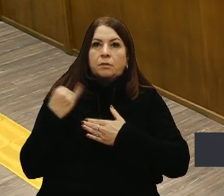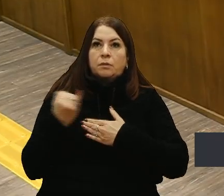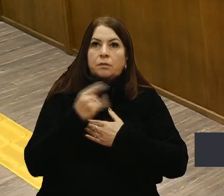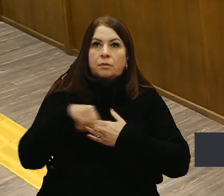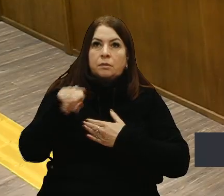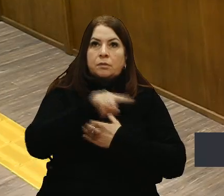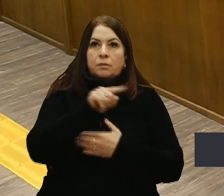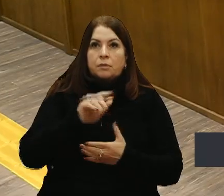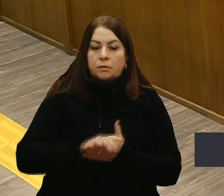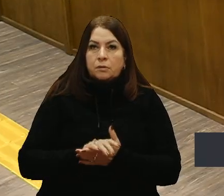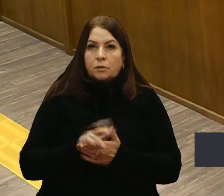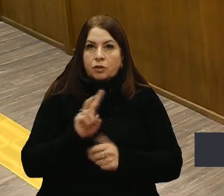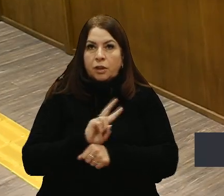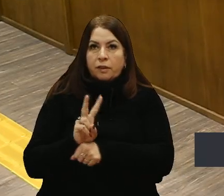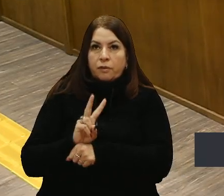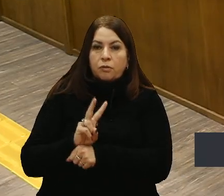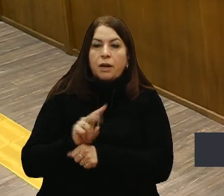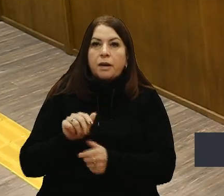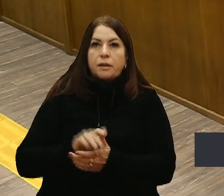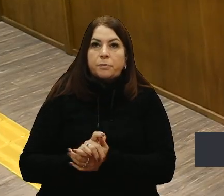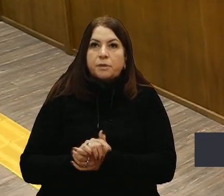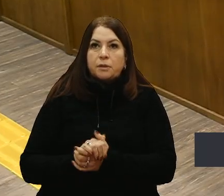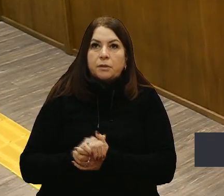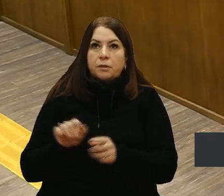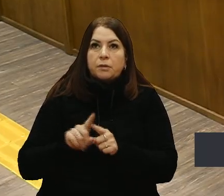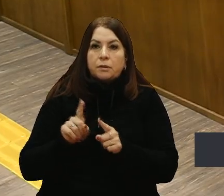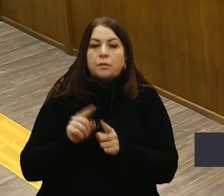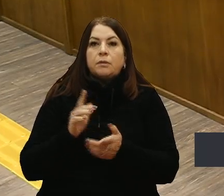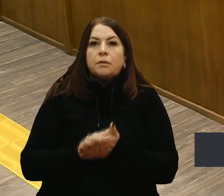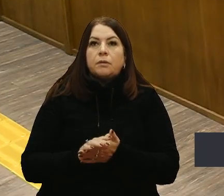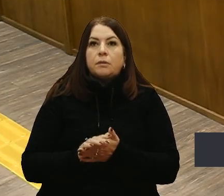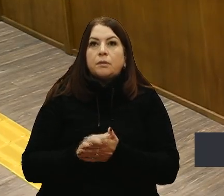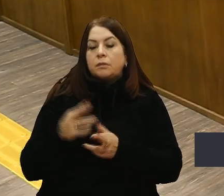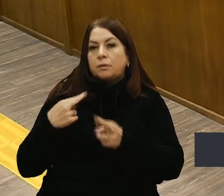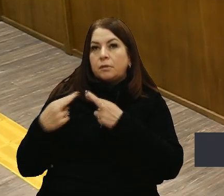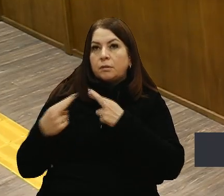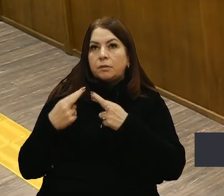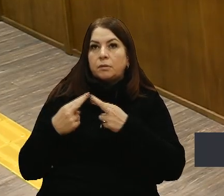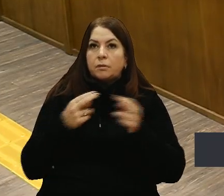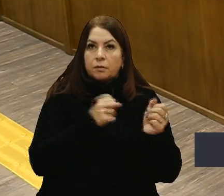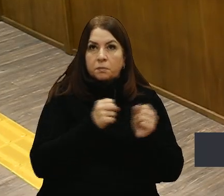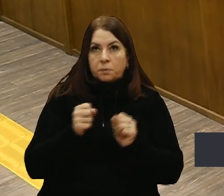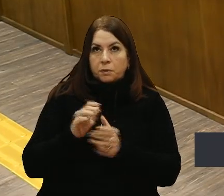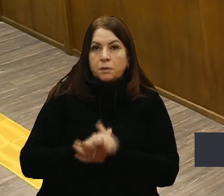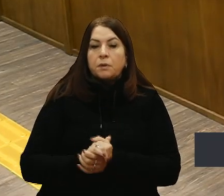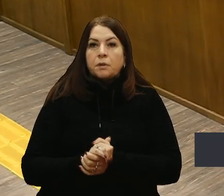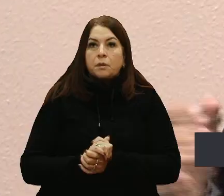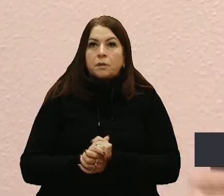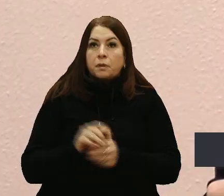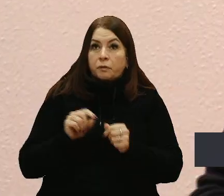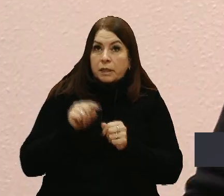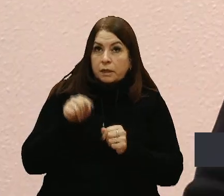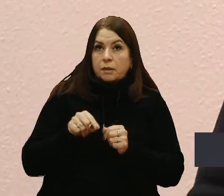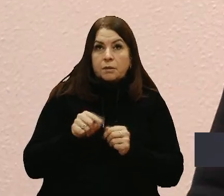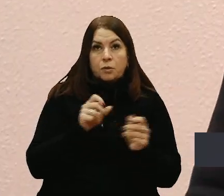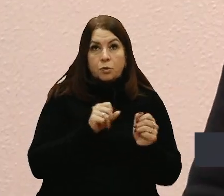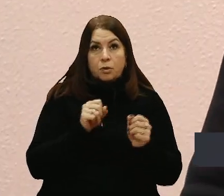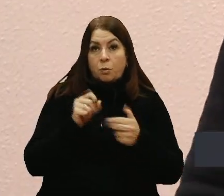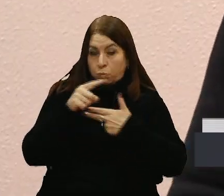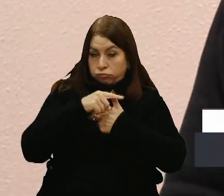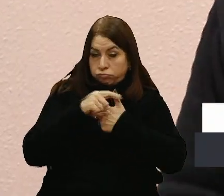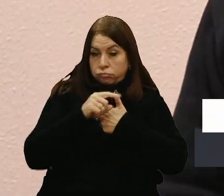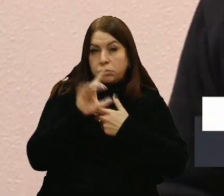primordial fiscalizar e legislar nessa relação dos poderes, né? Fazemos isso com o Poder